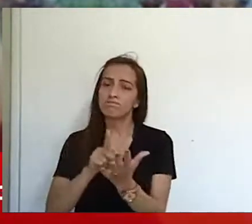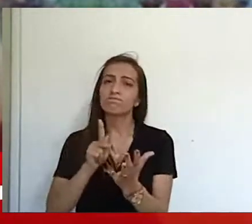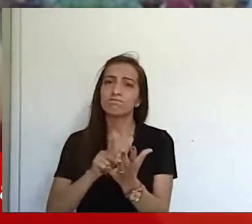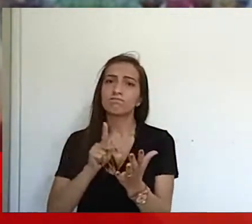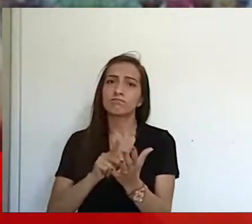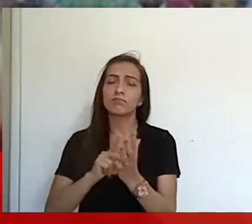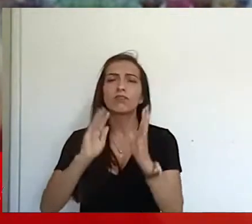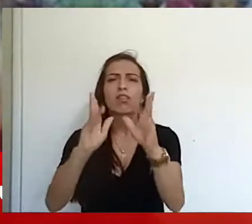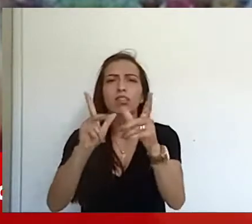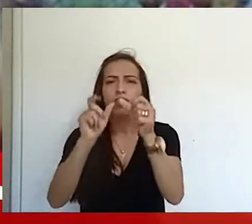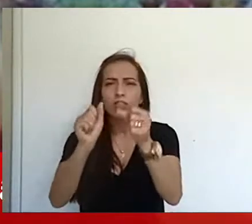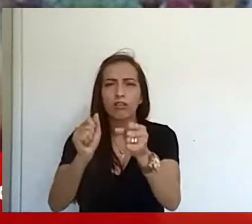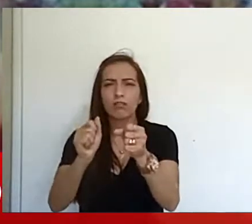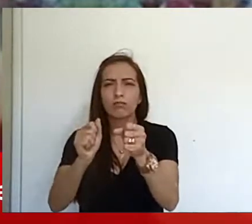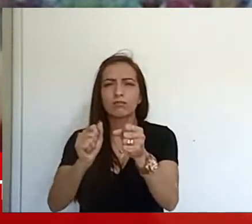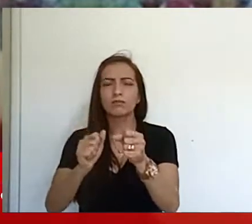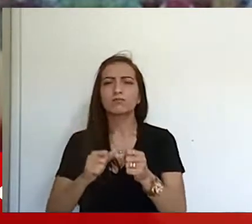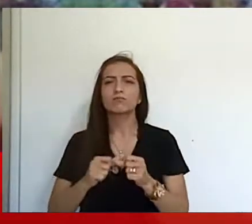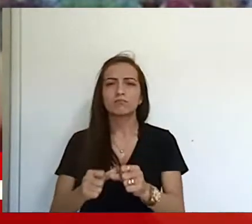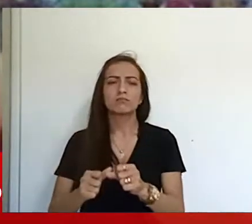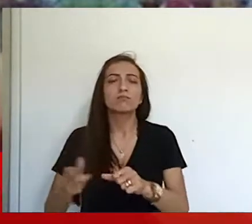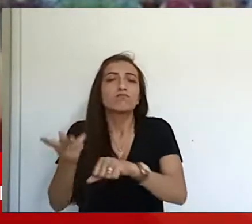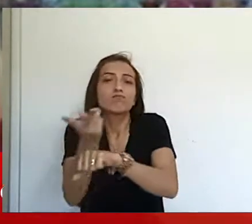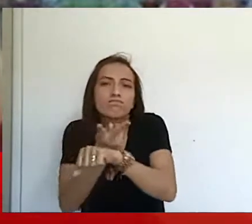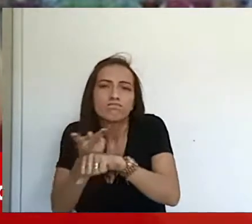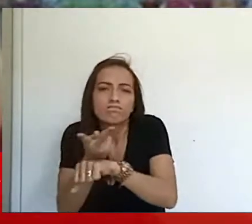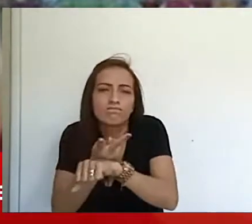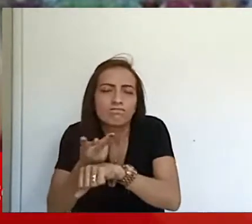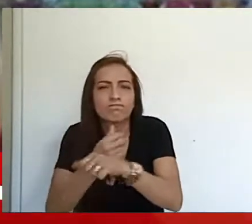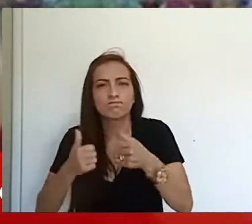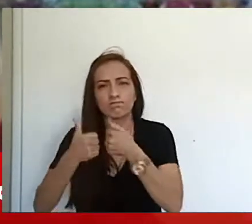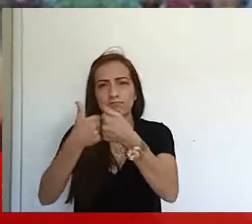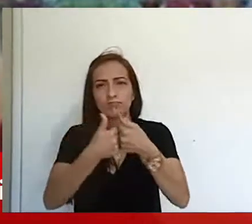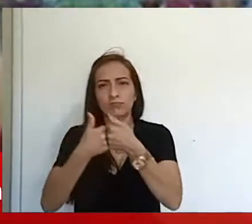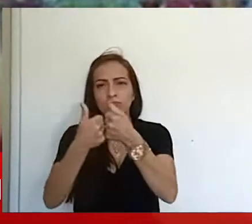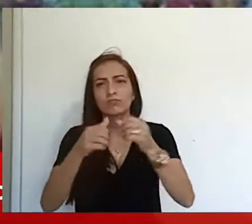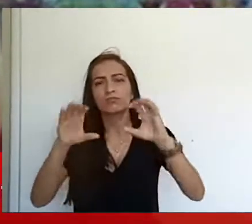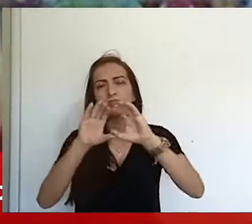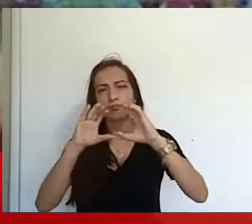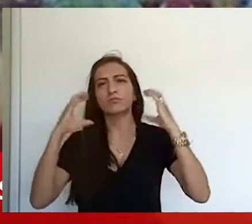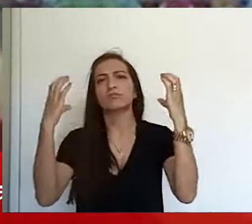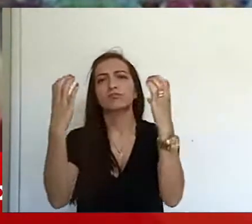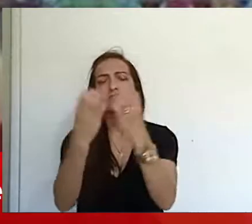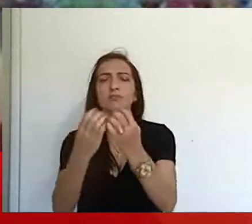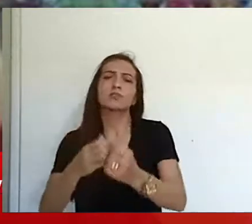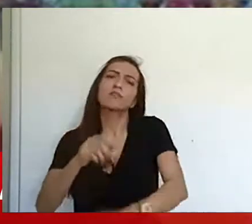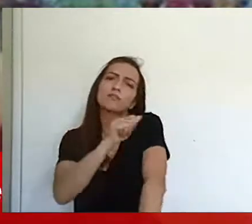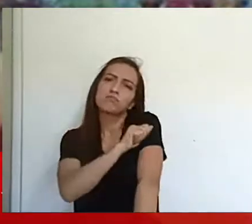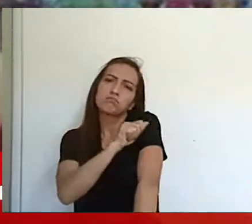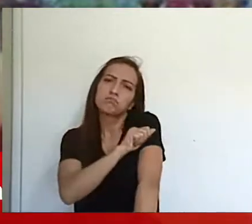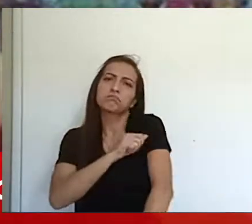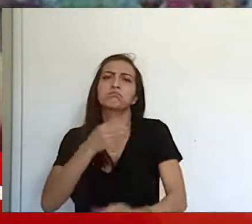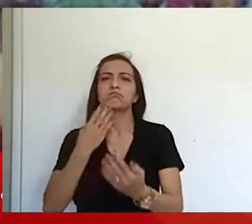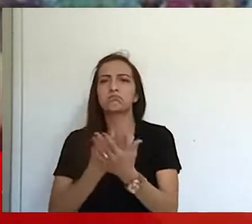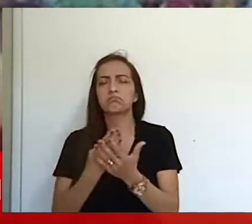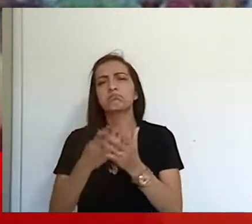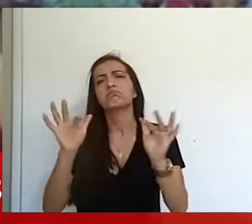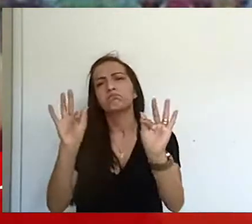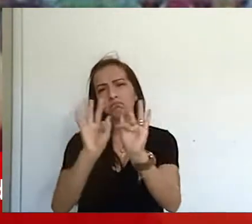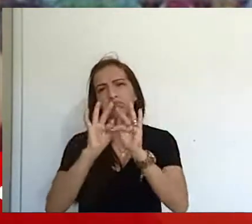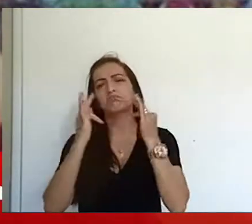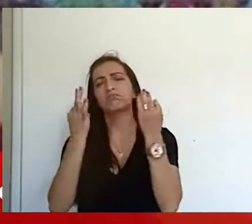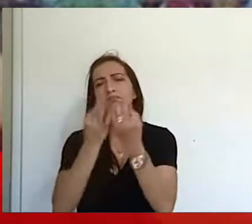estão buscando essa aproximação com as comunidades, com os estudantes, com as famílias, criando programas